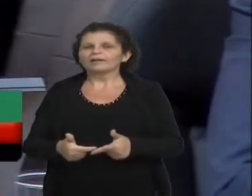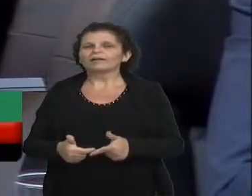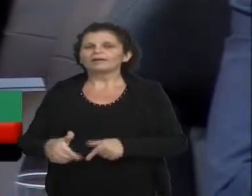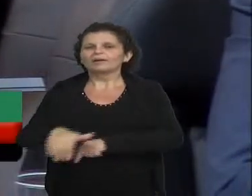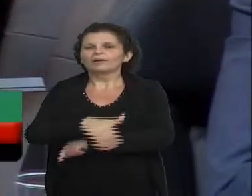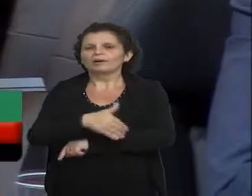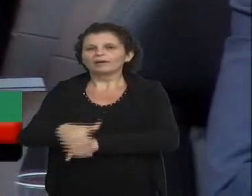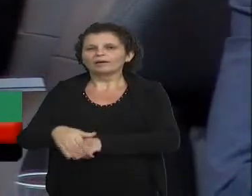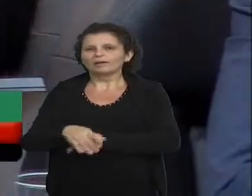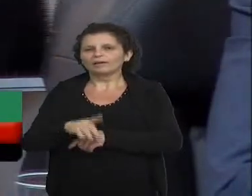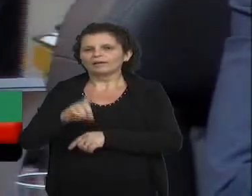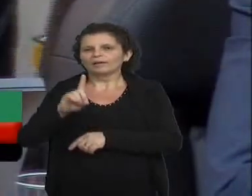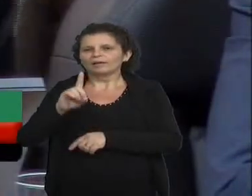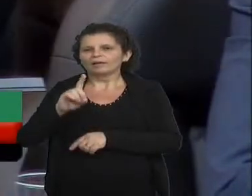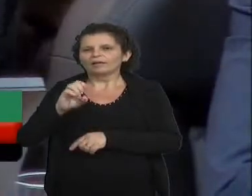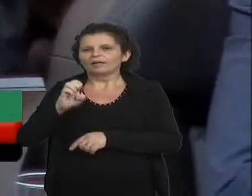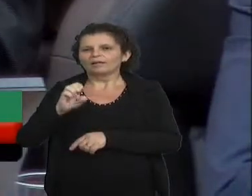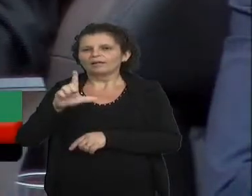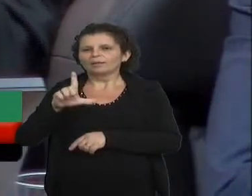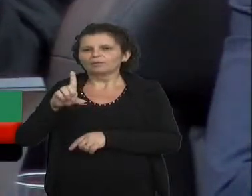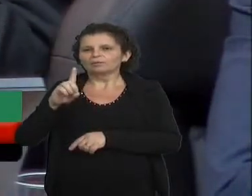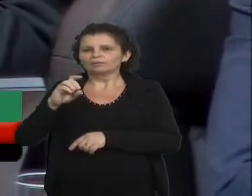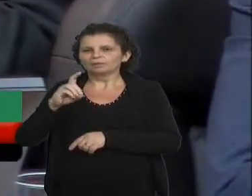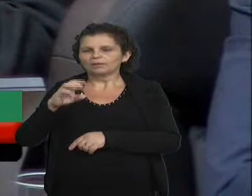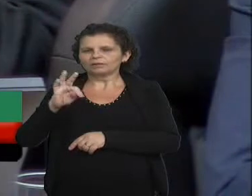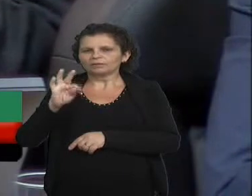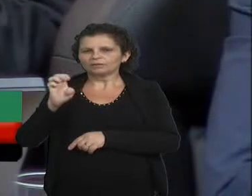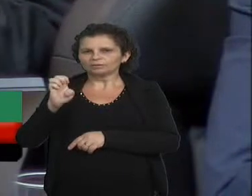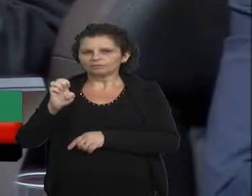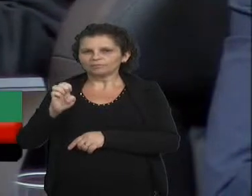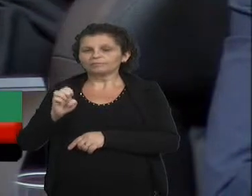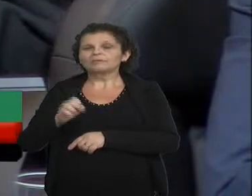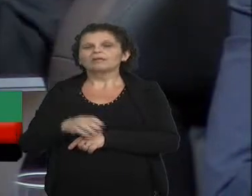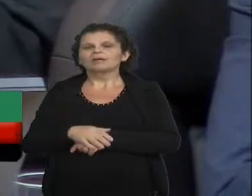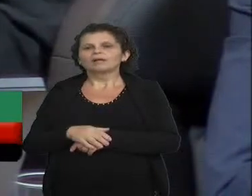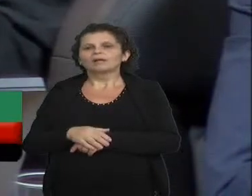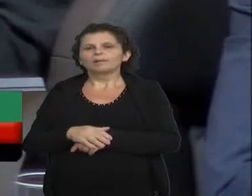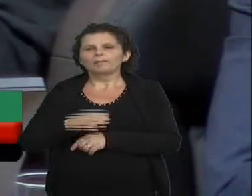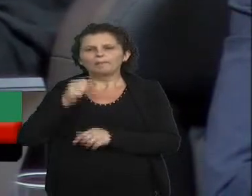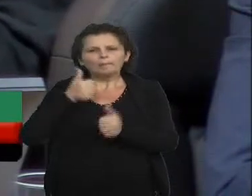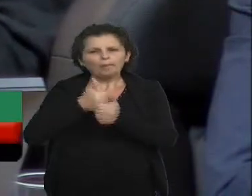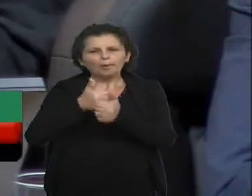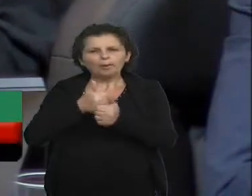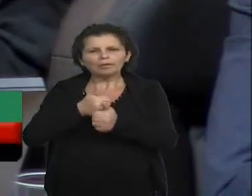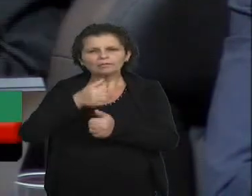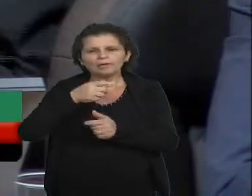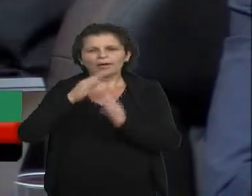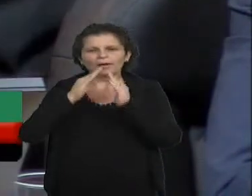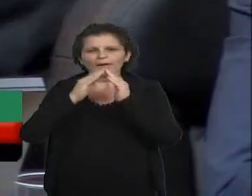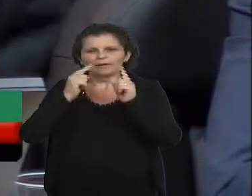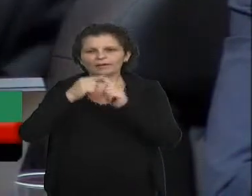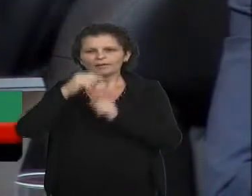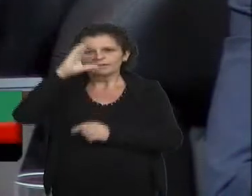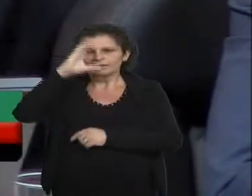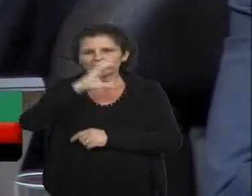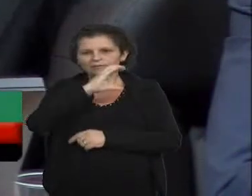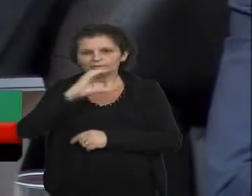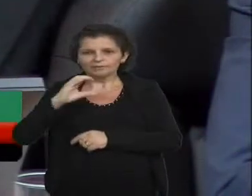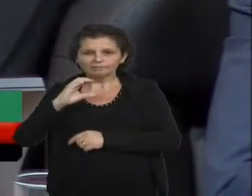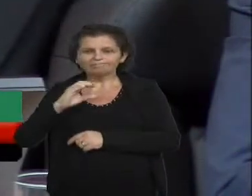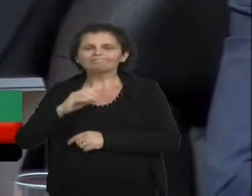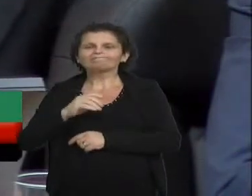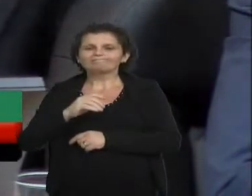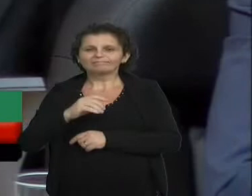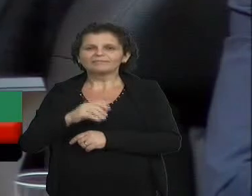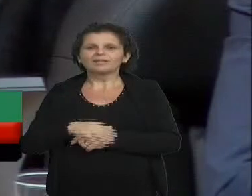rua Deodate Pereira, próxima à igreja ali, católica ali, do Jaguaribe. E também, Eliana,